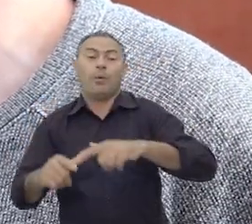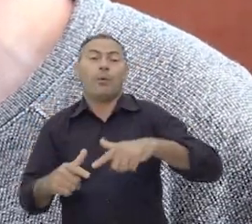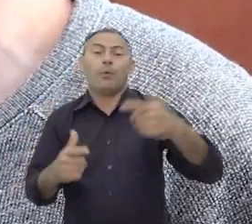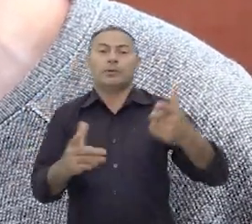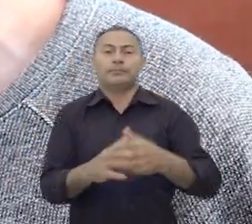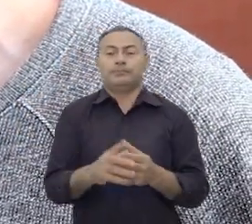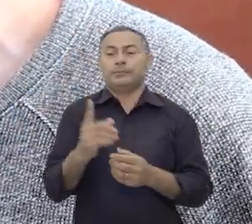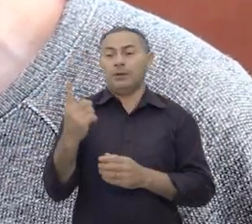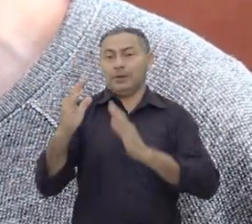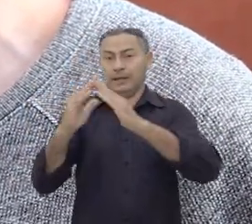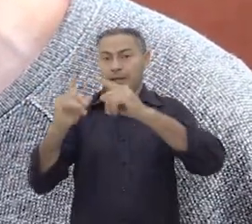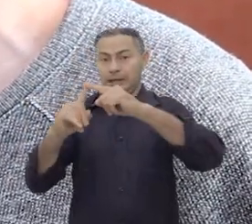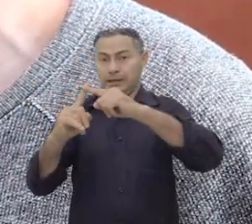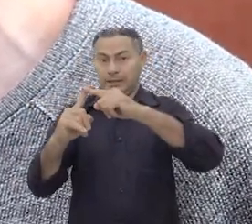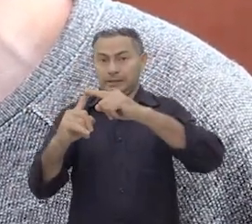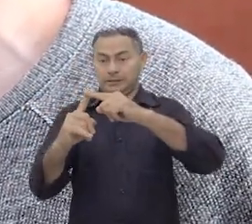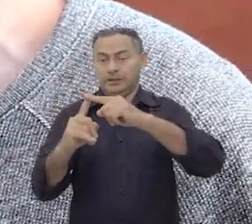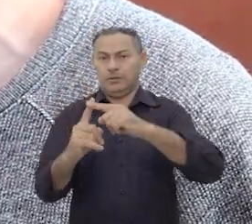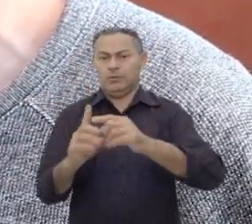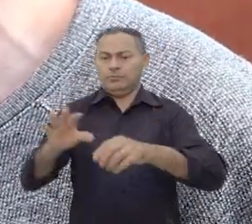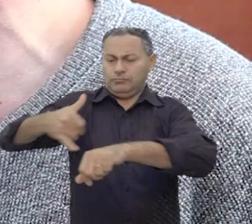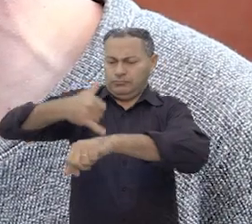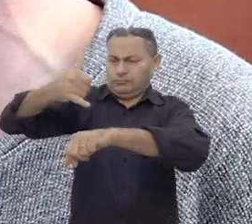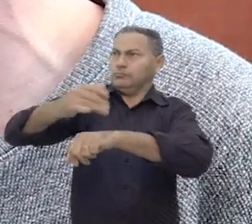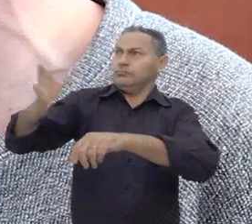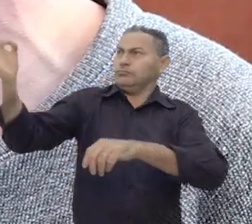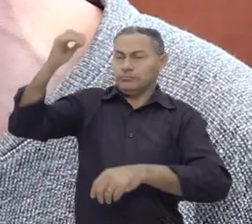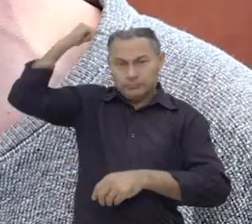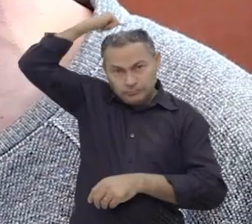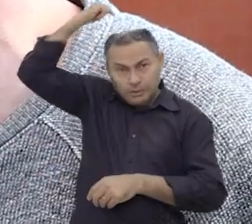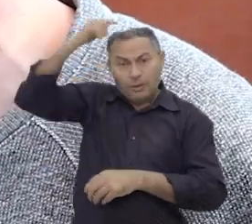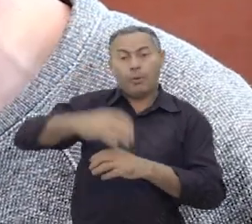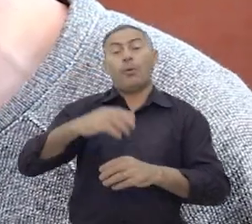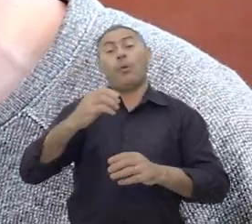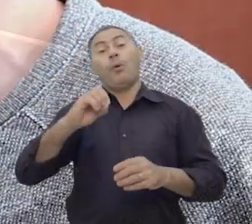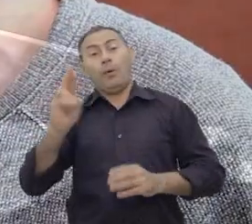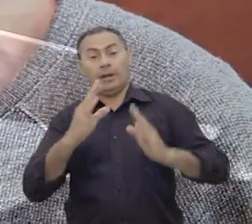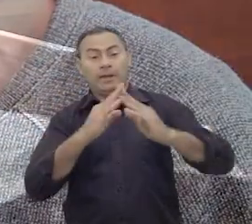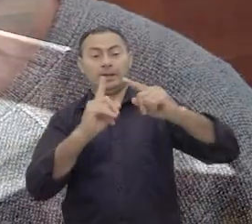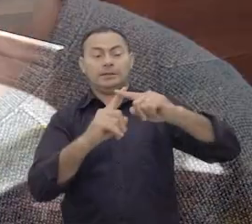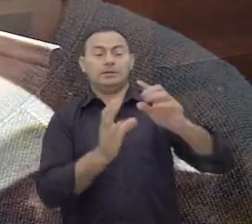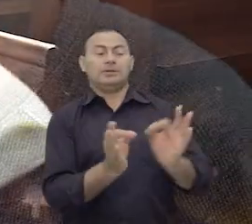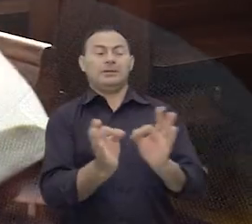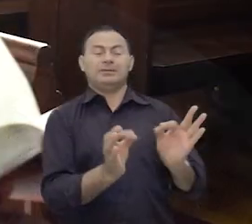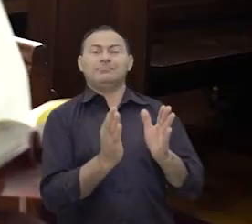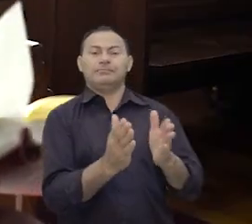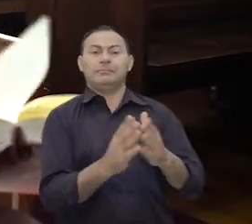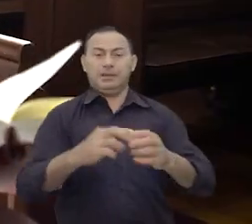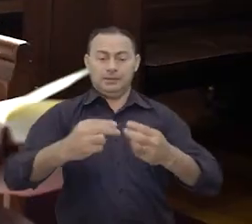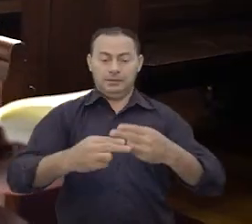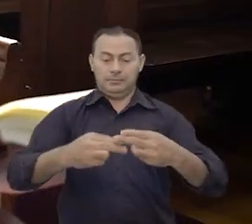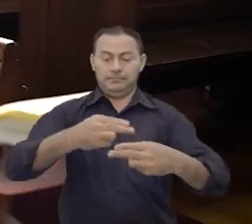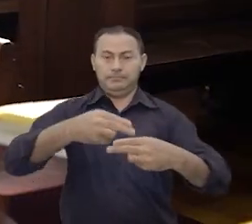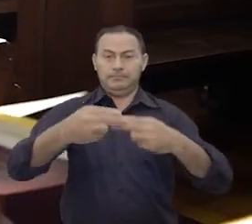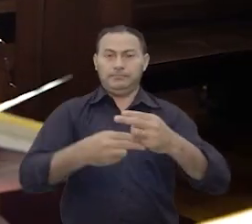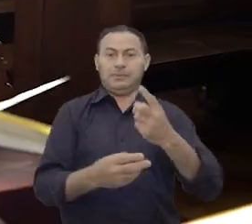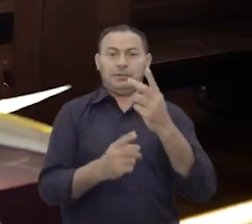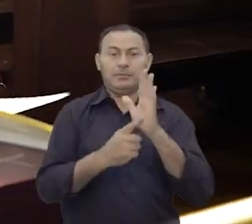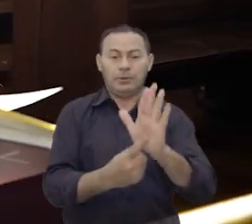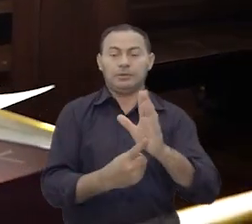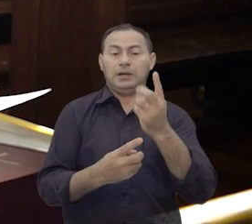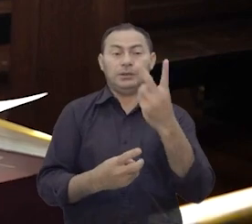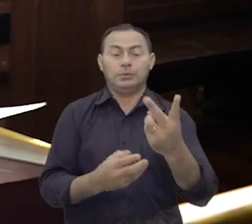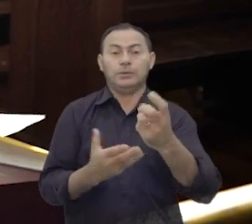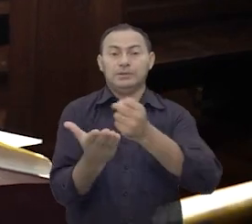é outra, quer dizer, ou é uma igreja com uma unção vibrante do Espírito Santo ou é uma igreja organizada. Neemias nos mostra que